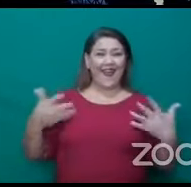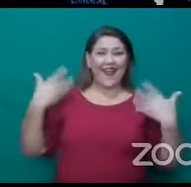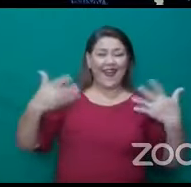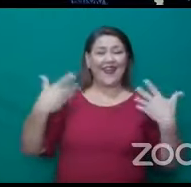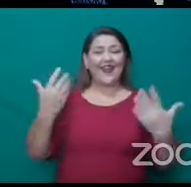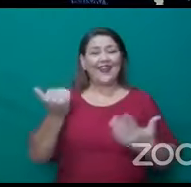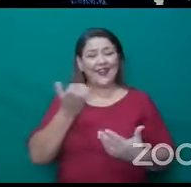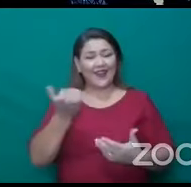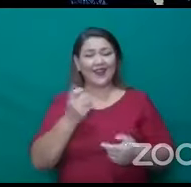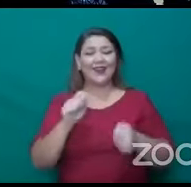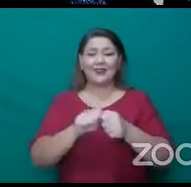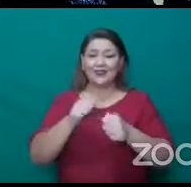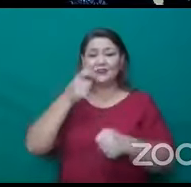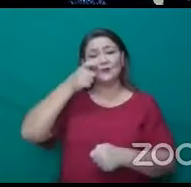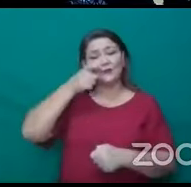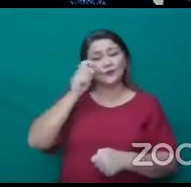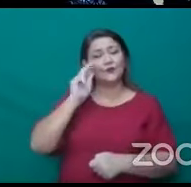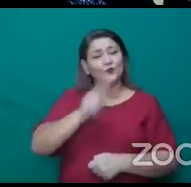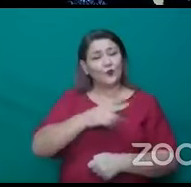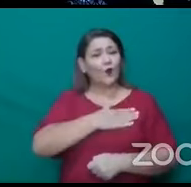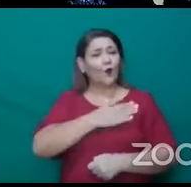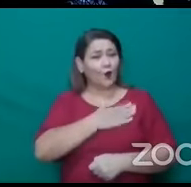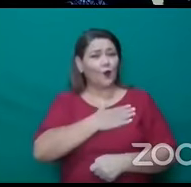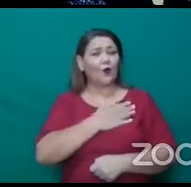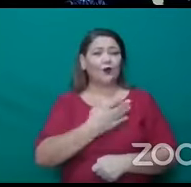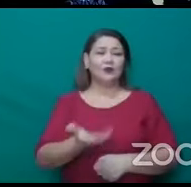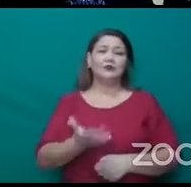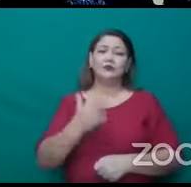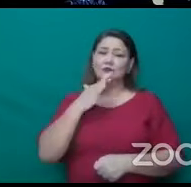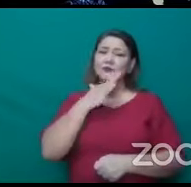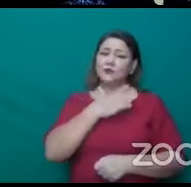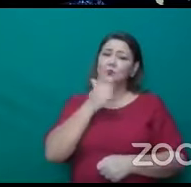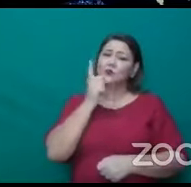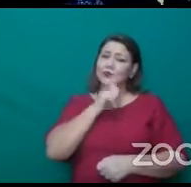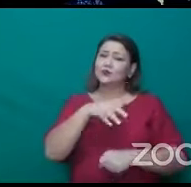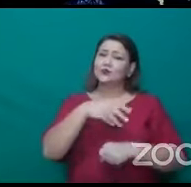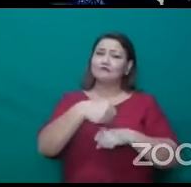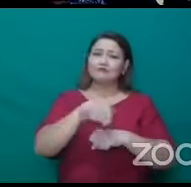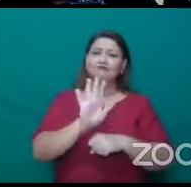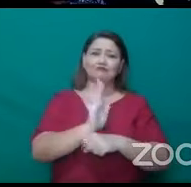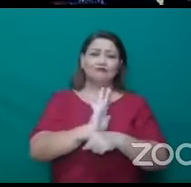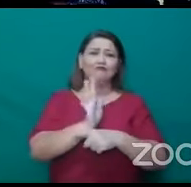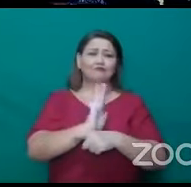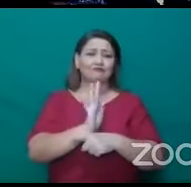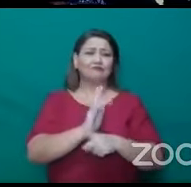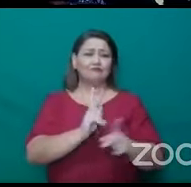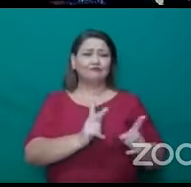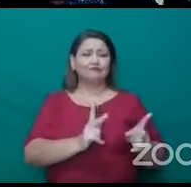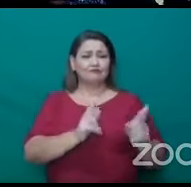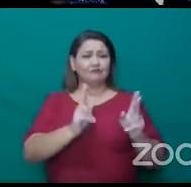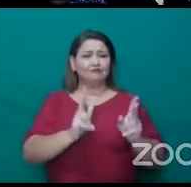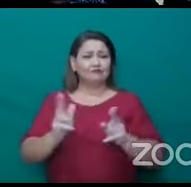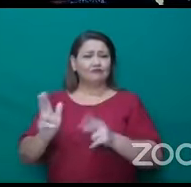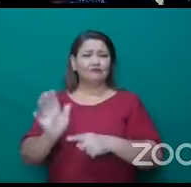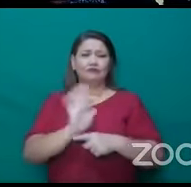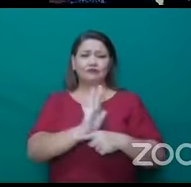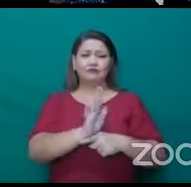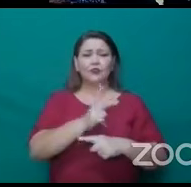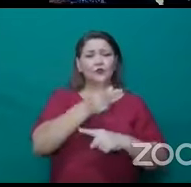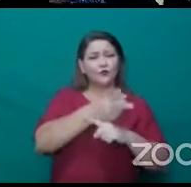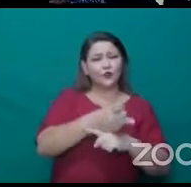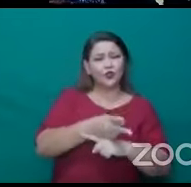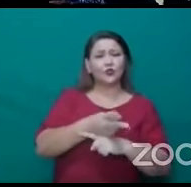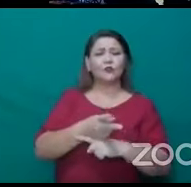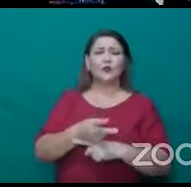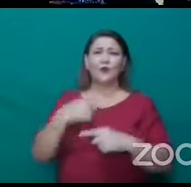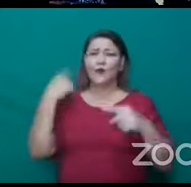coisa, que gostava muito. E eu acho que a gente conseguiu passar isso muito bem dentro do filme, assim. Eu acho que dá para ver que a gente é tipo assim louco,